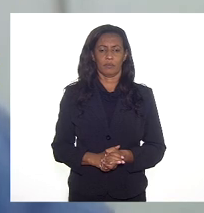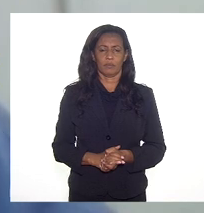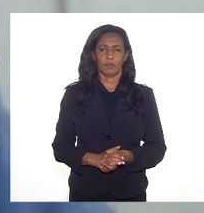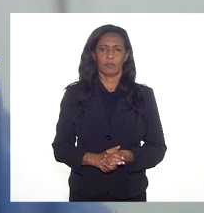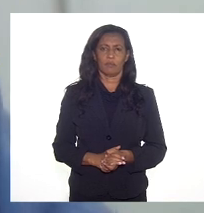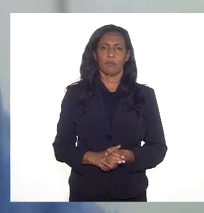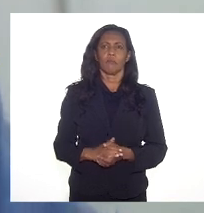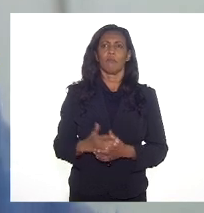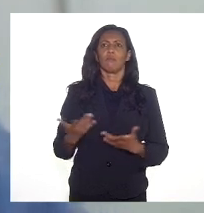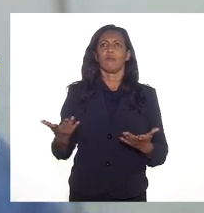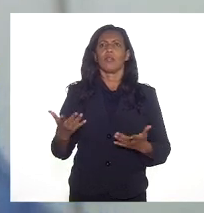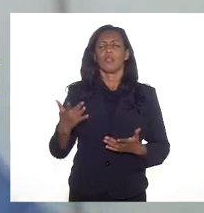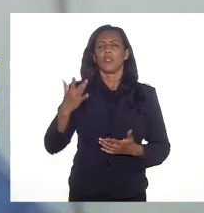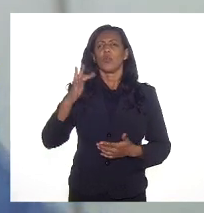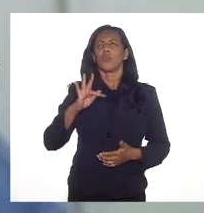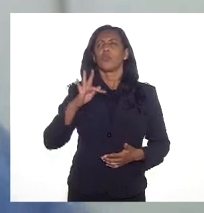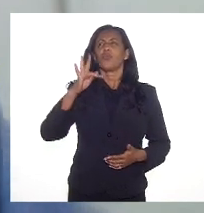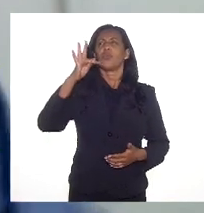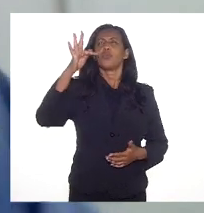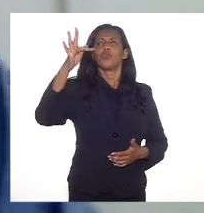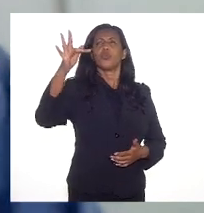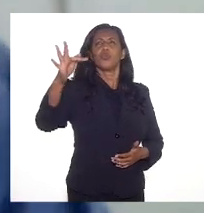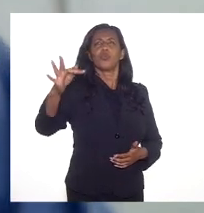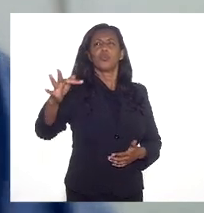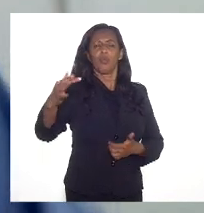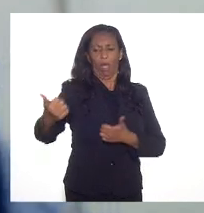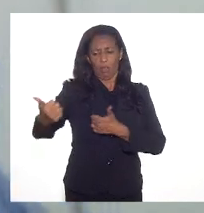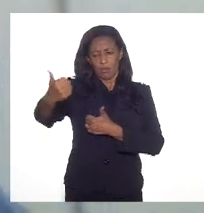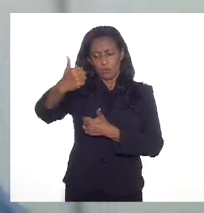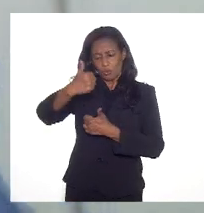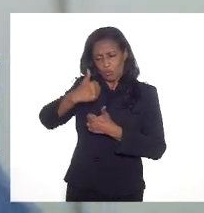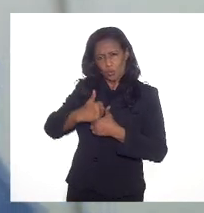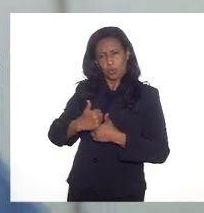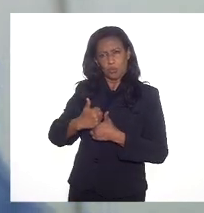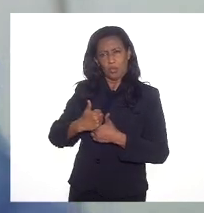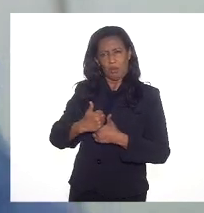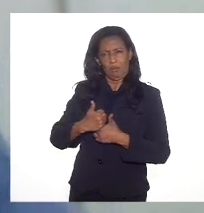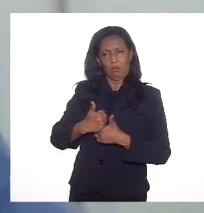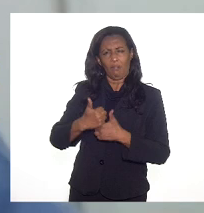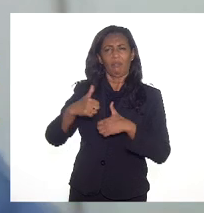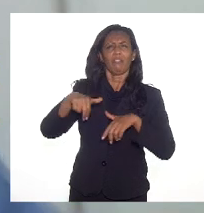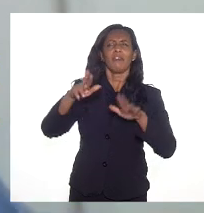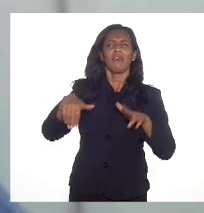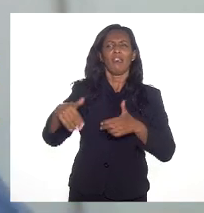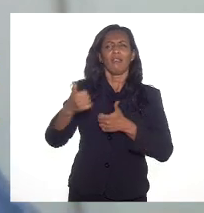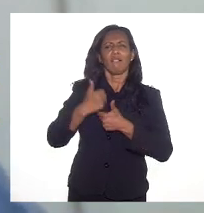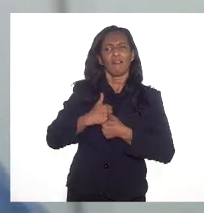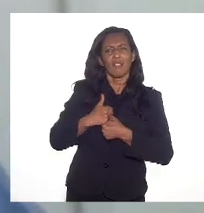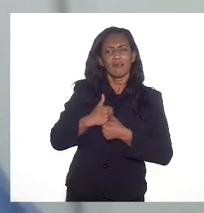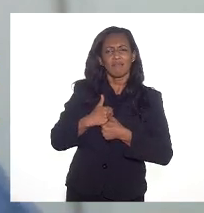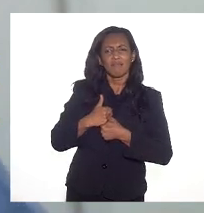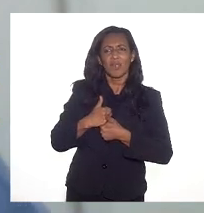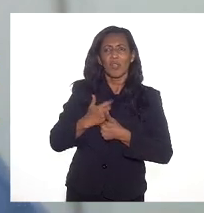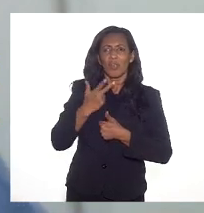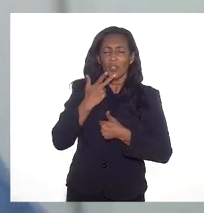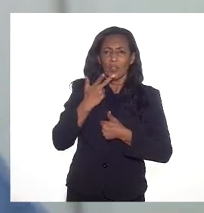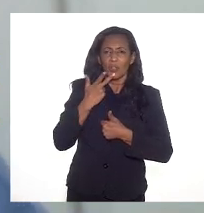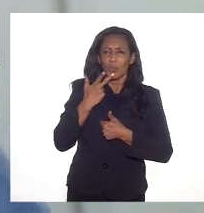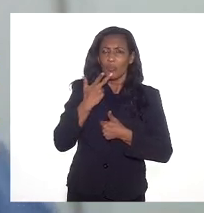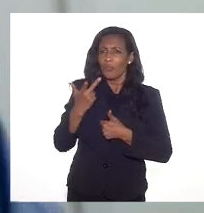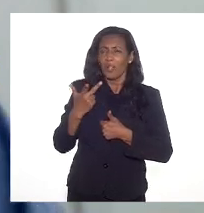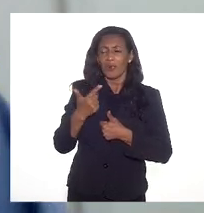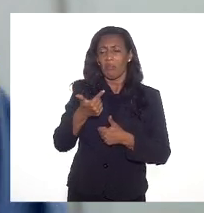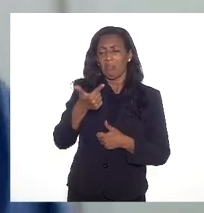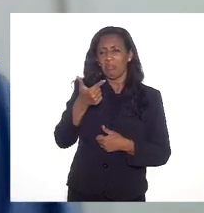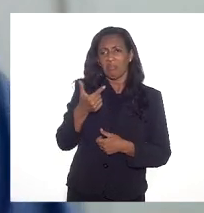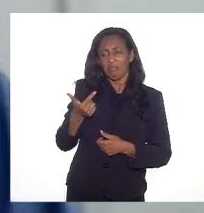que nos substituirão em tempo muito curto. Estou falando dos próximos 10,